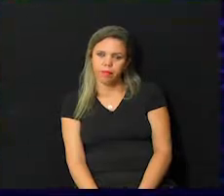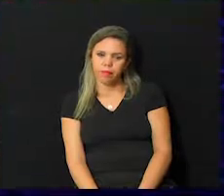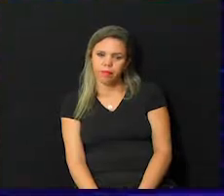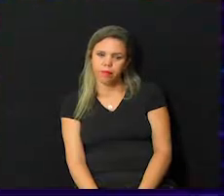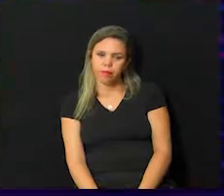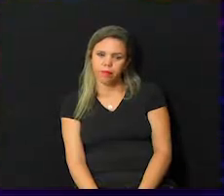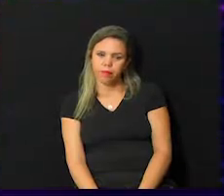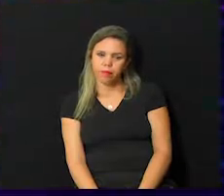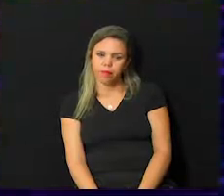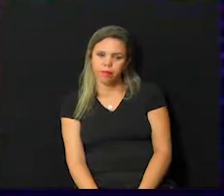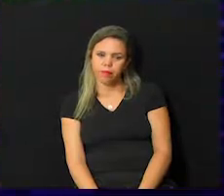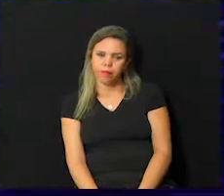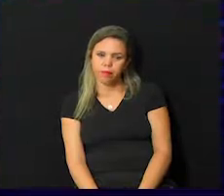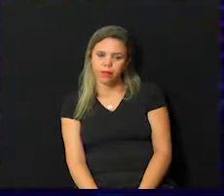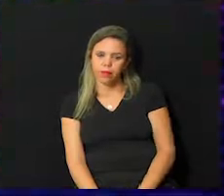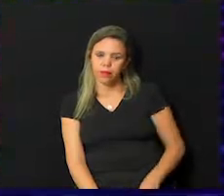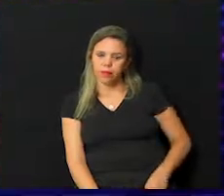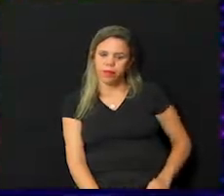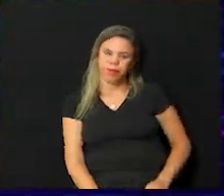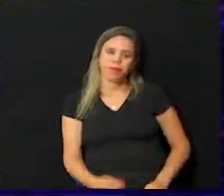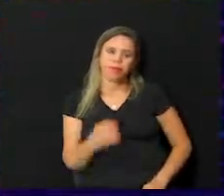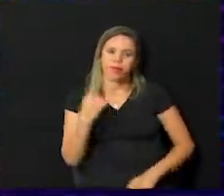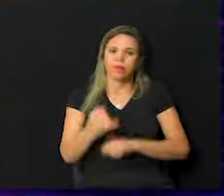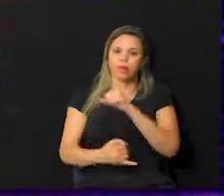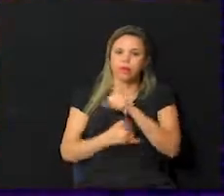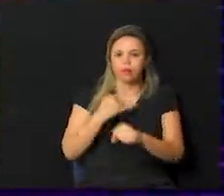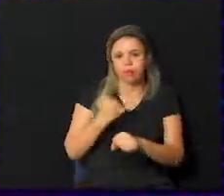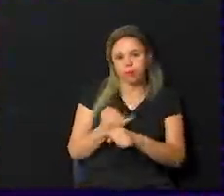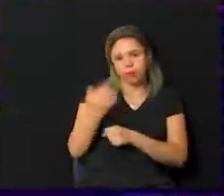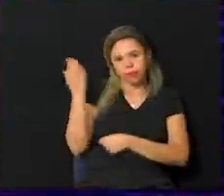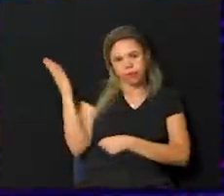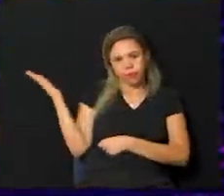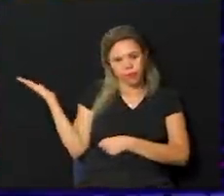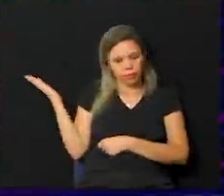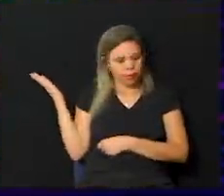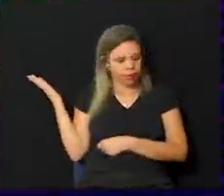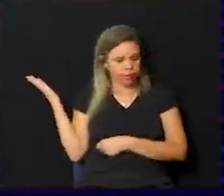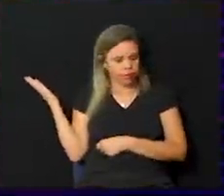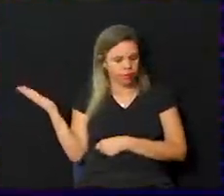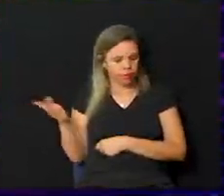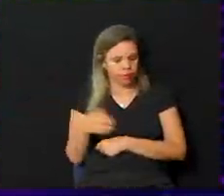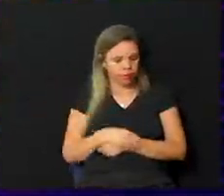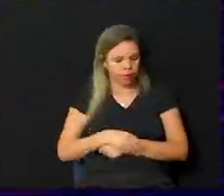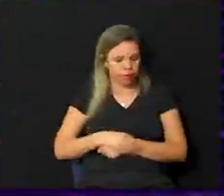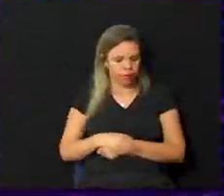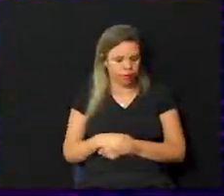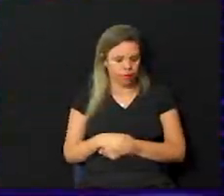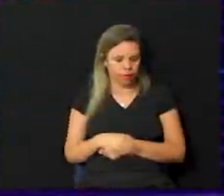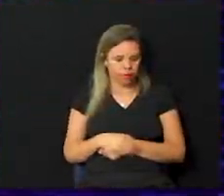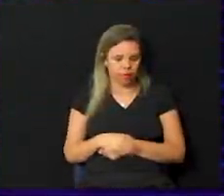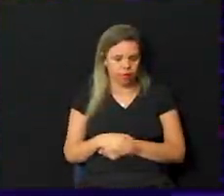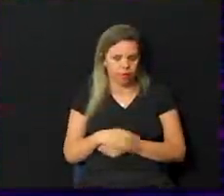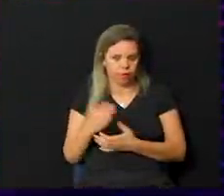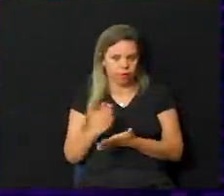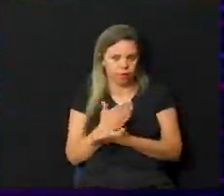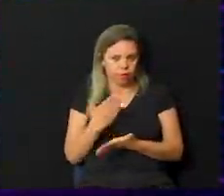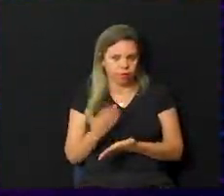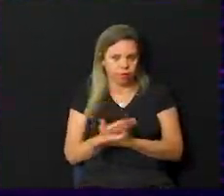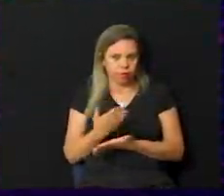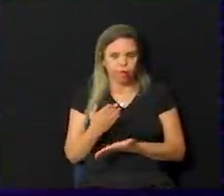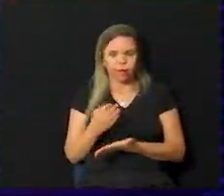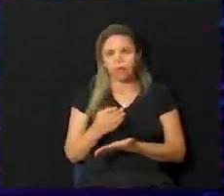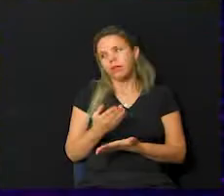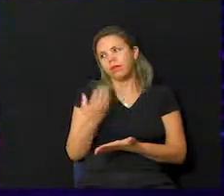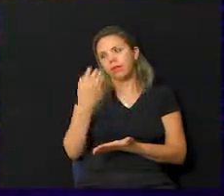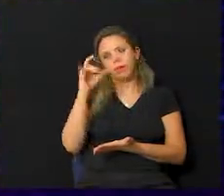Prudêncio _. E você pode encontrar o livro no site da editora Flive, acho que é flive.com.br, mas o link está na minha